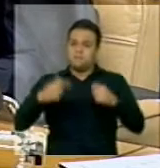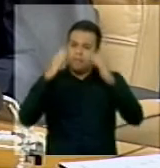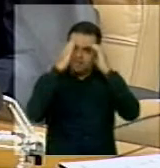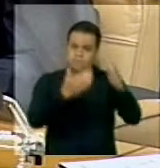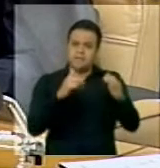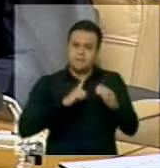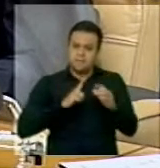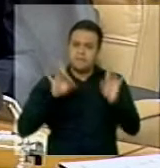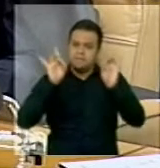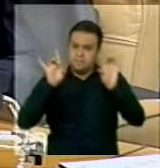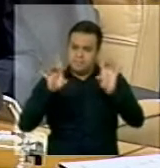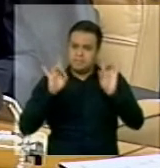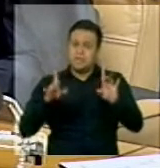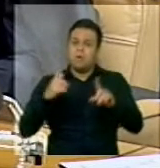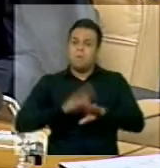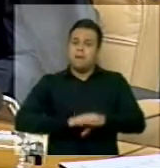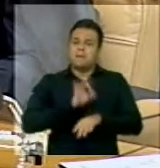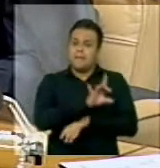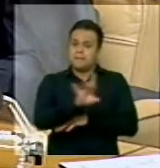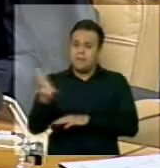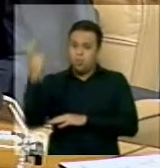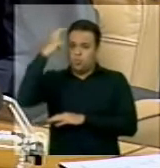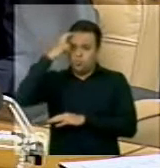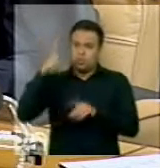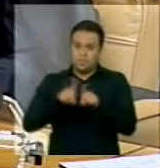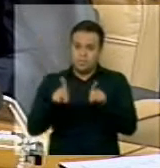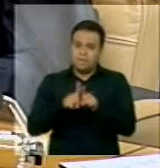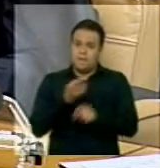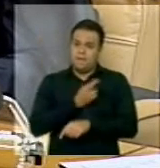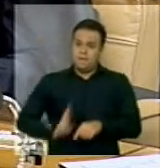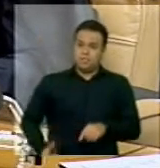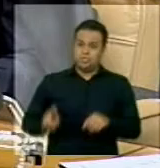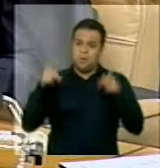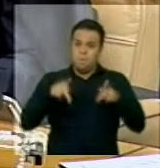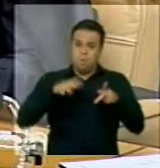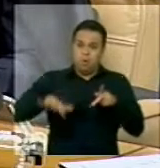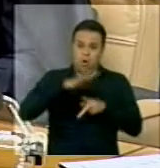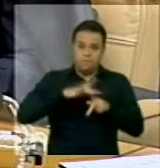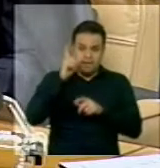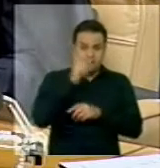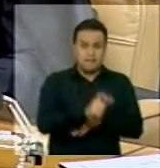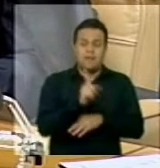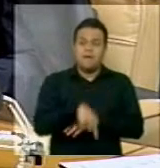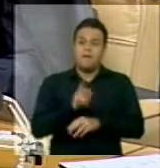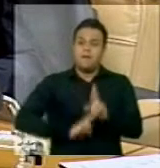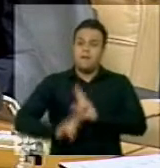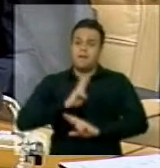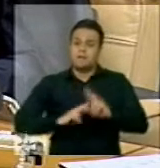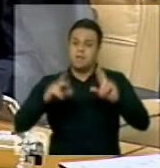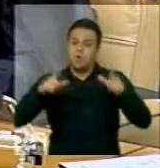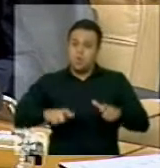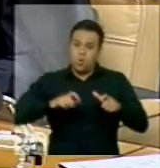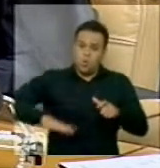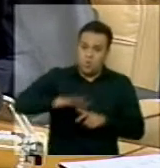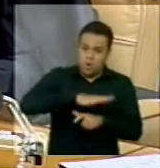que para as culturas e valores espirituais dos povos interessados possui a sua relação com as terras ou territórios,